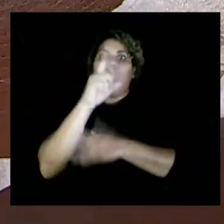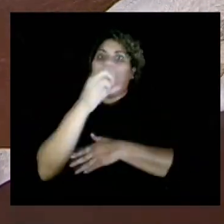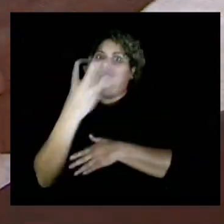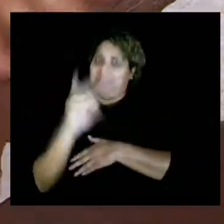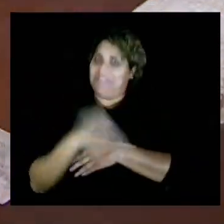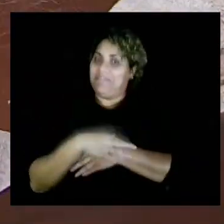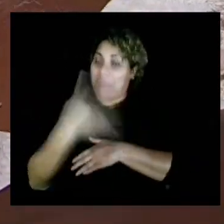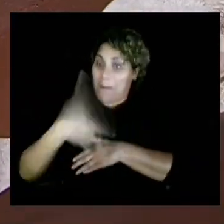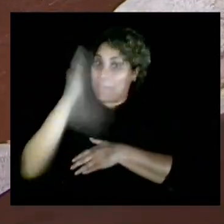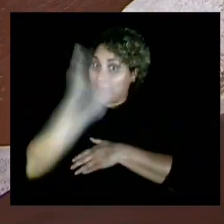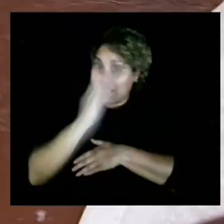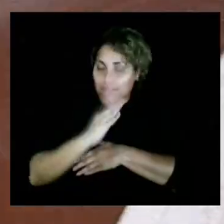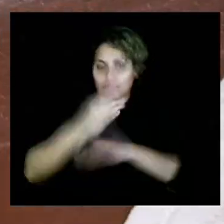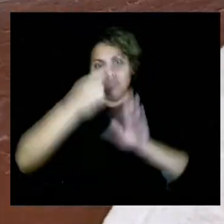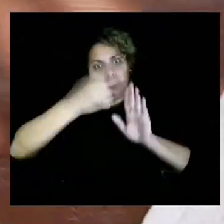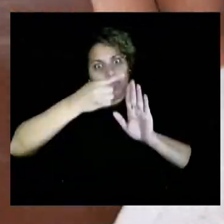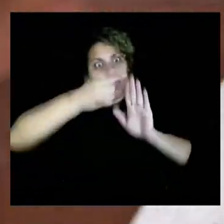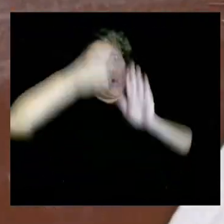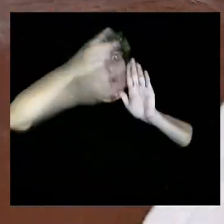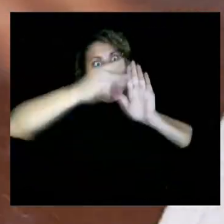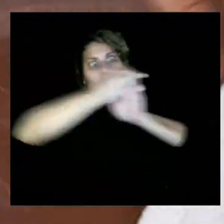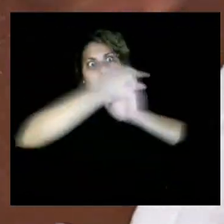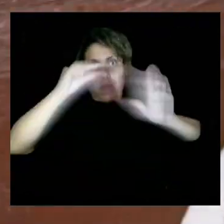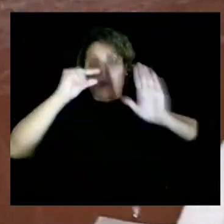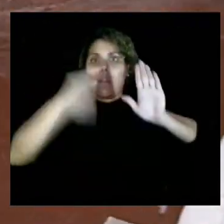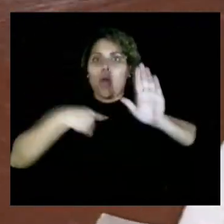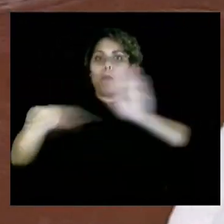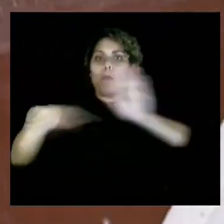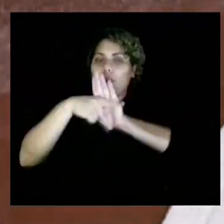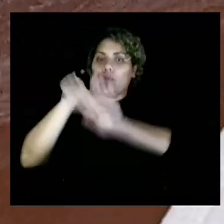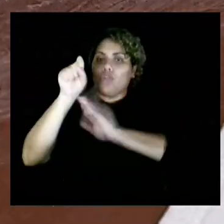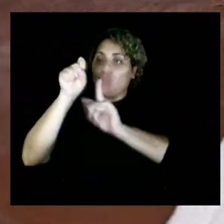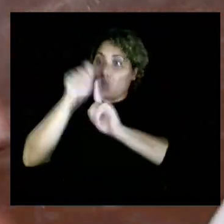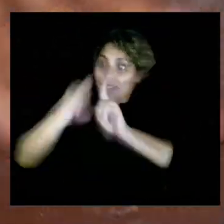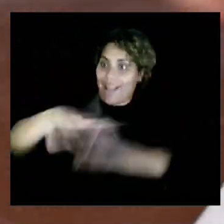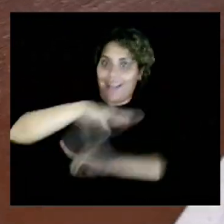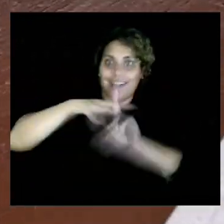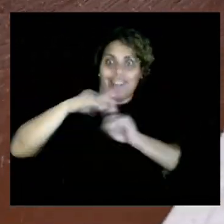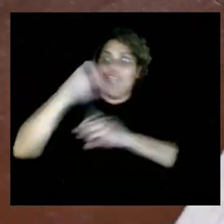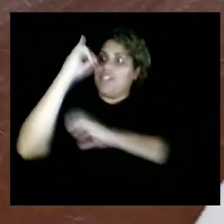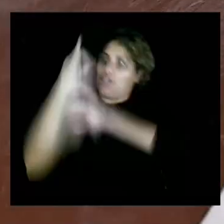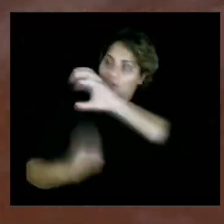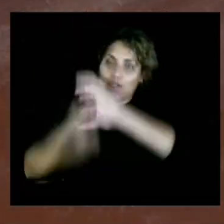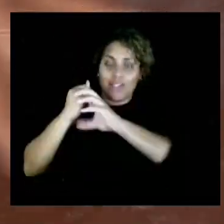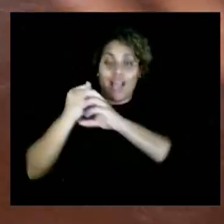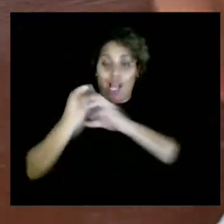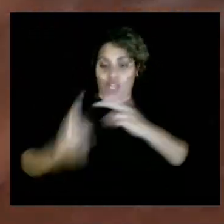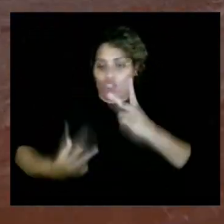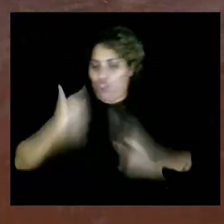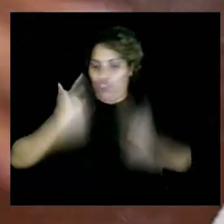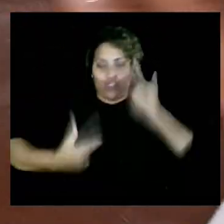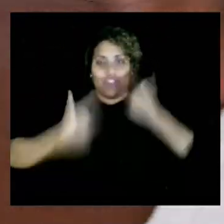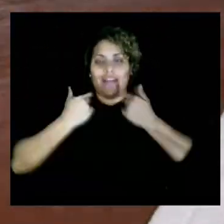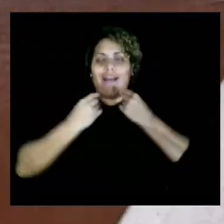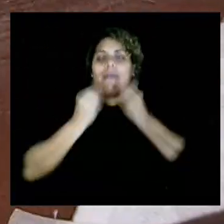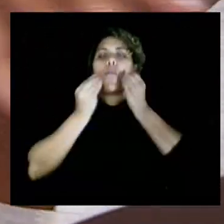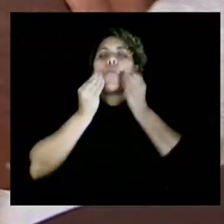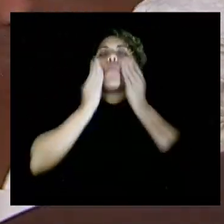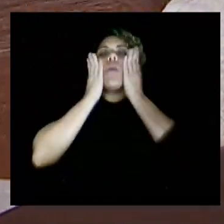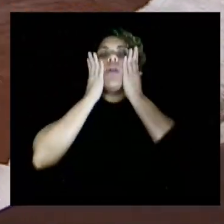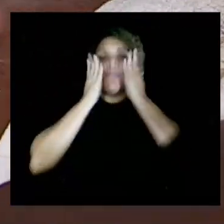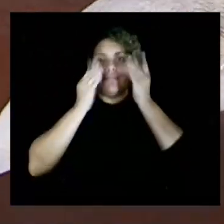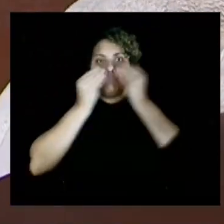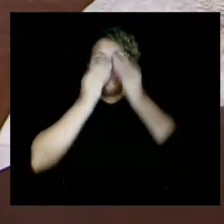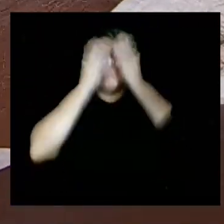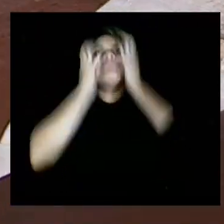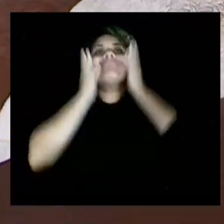segundo lugar no ranking feito pela Sociedade Internacional de Cirurgia Plástica e Estética, onde estão os países que